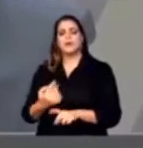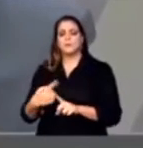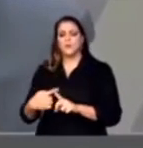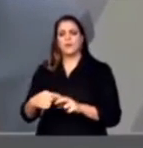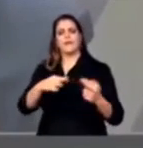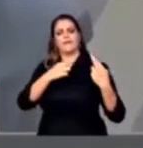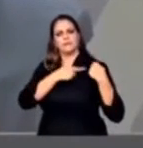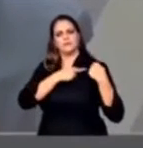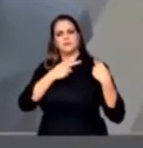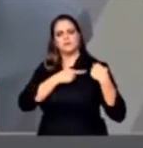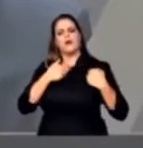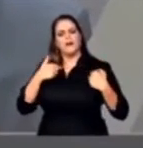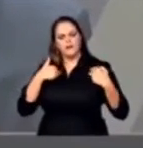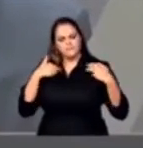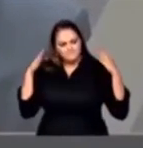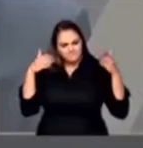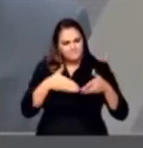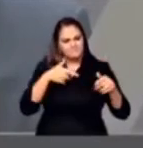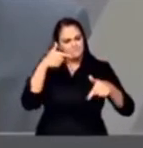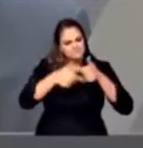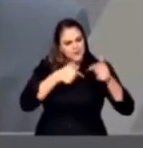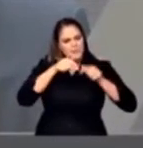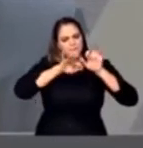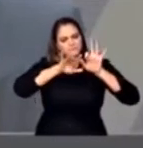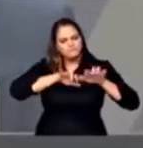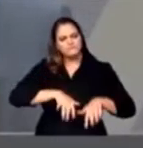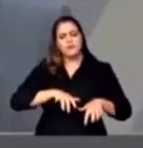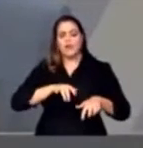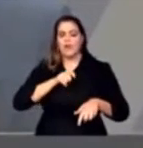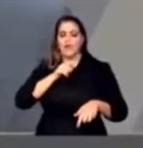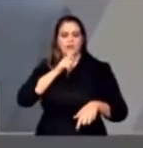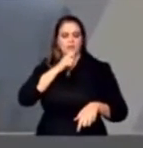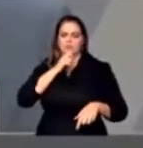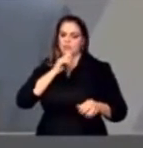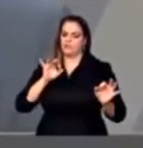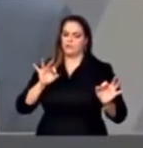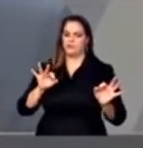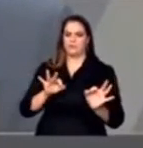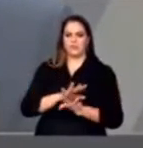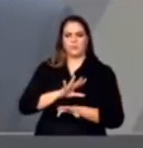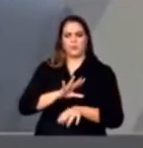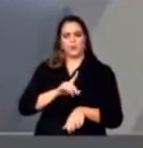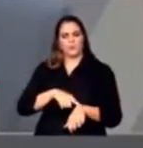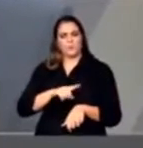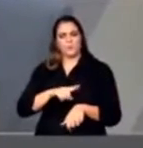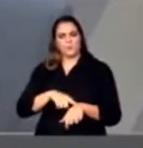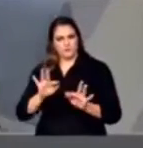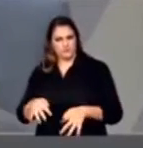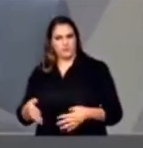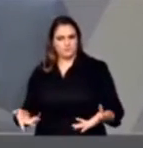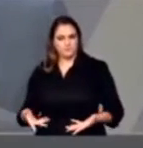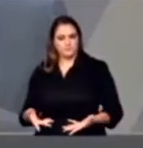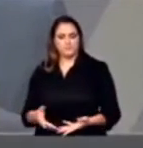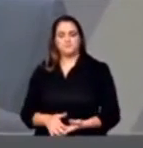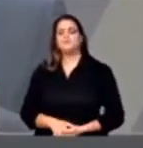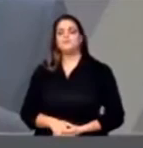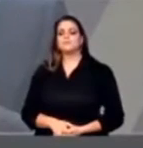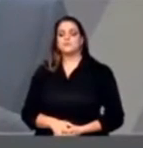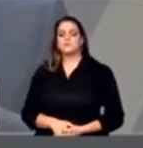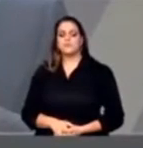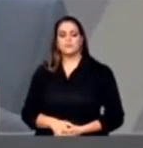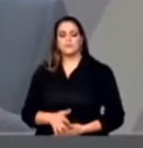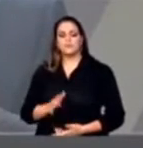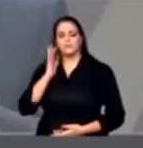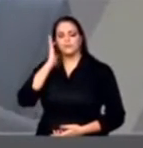dediquei a esse trabalho e continuo fazendo ainda a conclusão dessa fase, dessa data. Sabia que teríamos, senhor